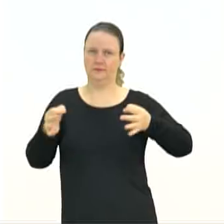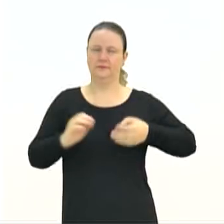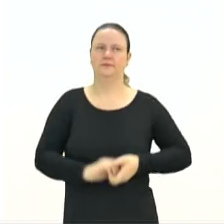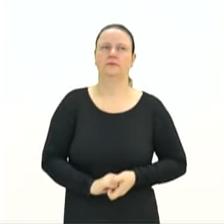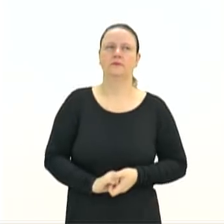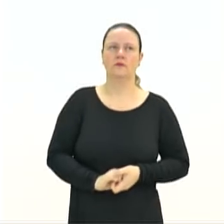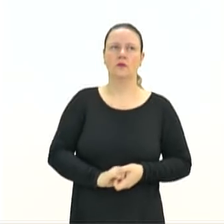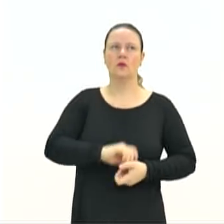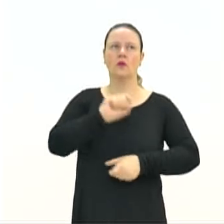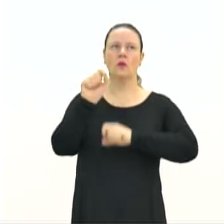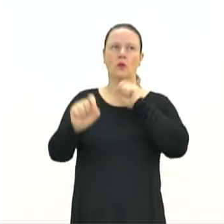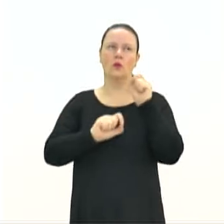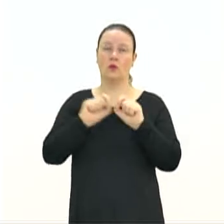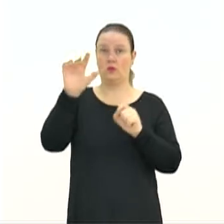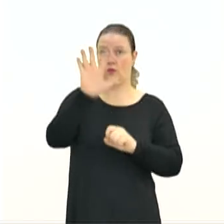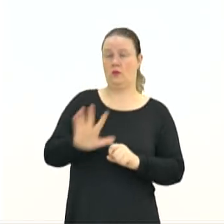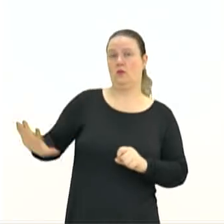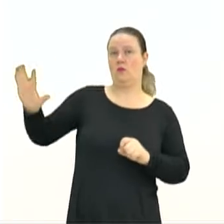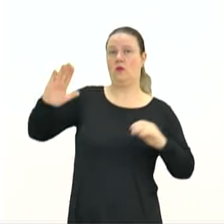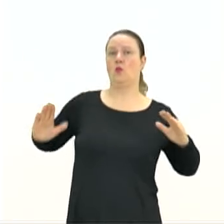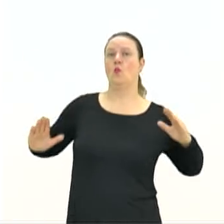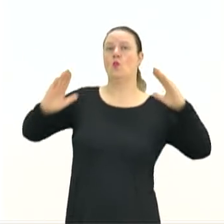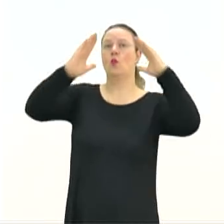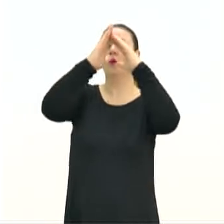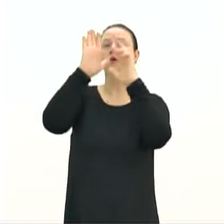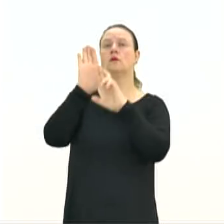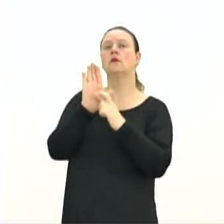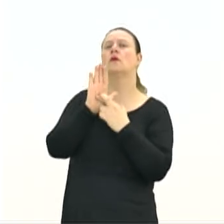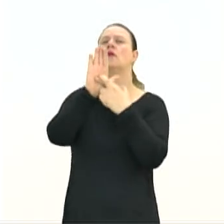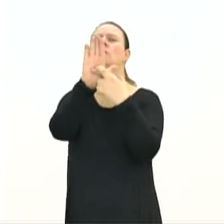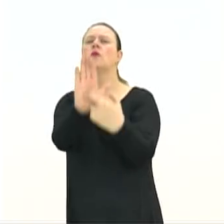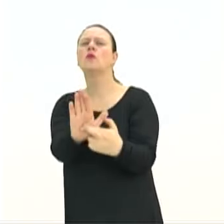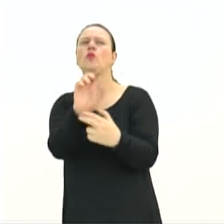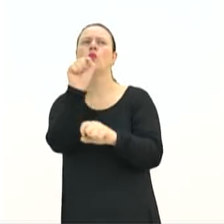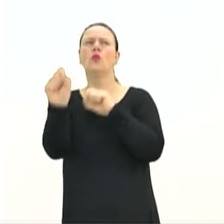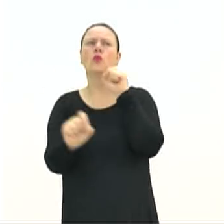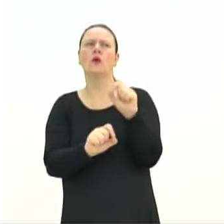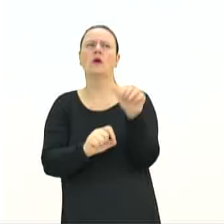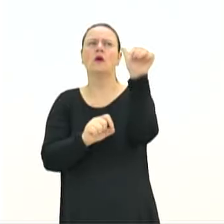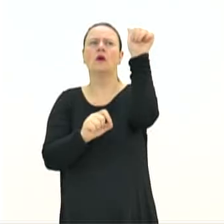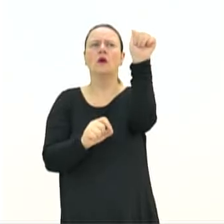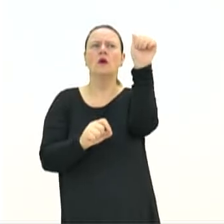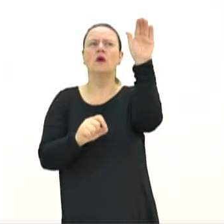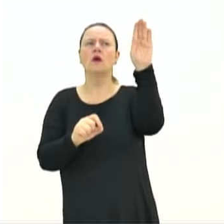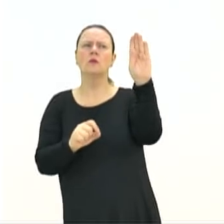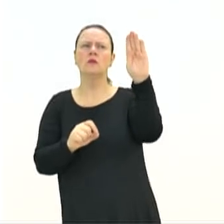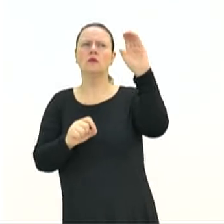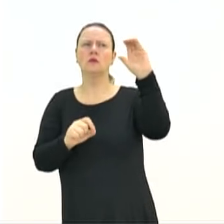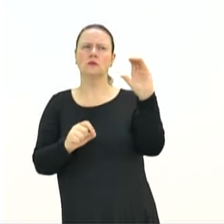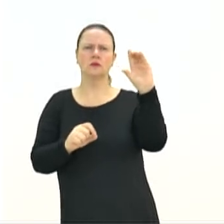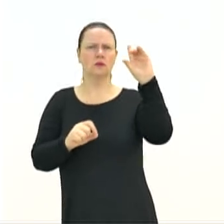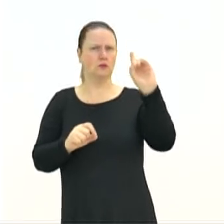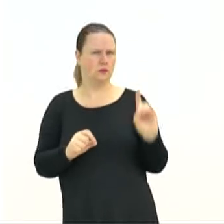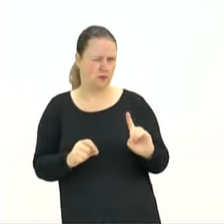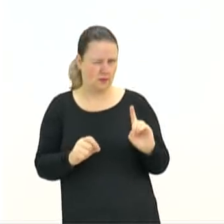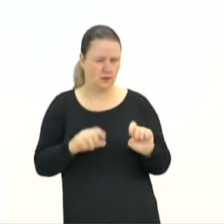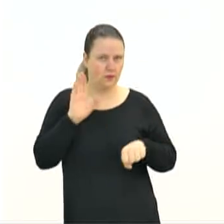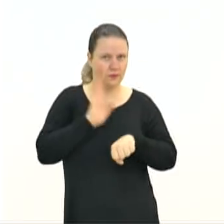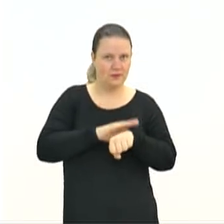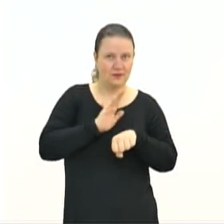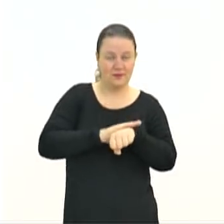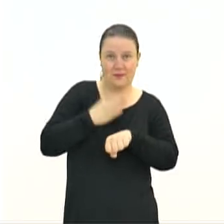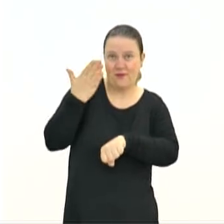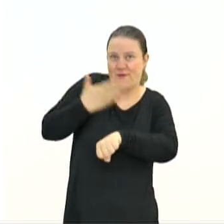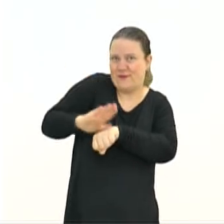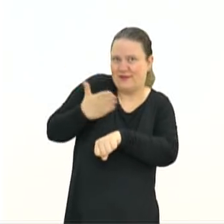ecológica, que por sua vez representa o quê? Um habitat, uma cadeia alimentar, um ecossistema ou uma população? Vou dar um tempinho bem curtinho para